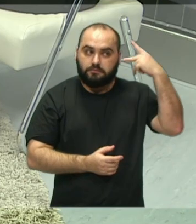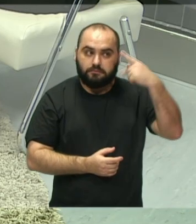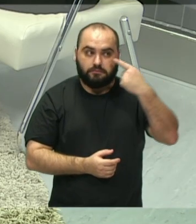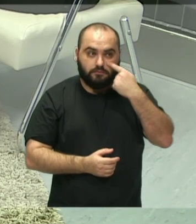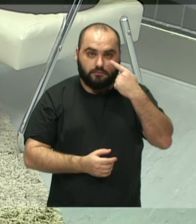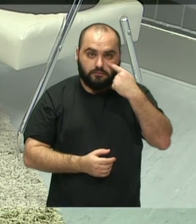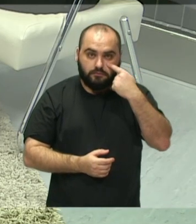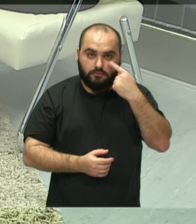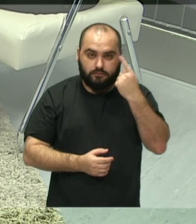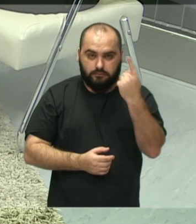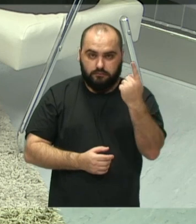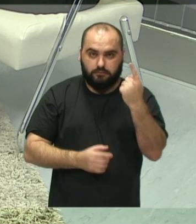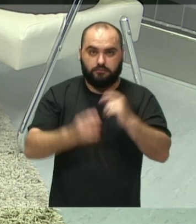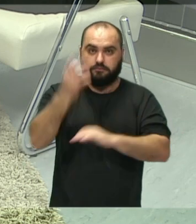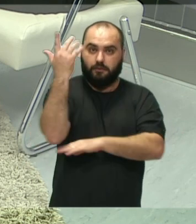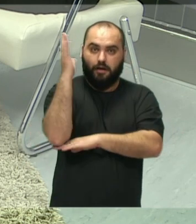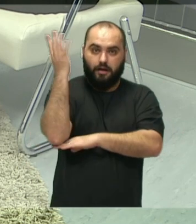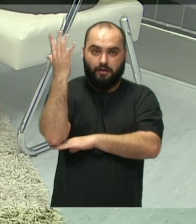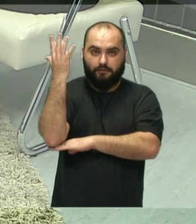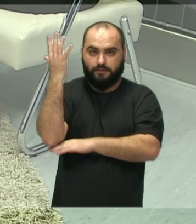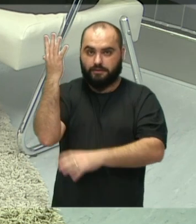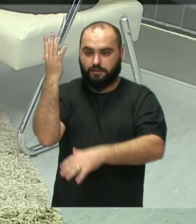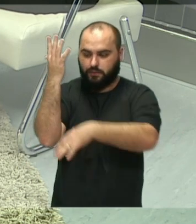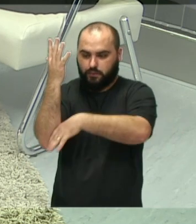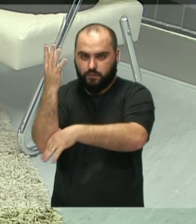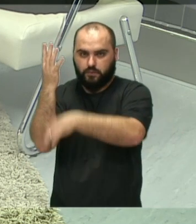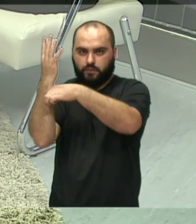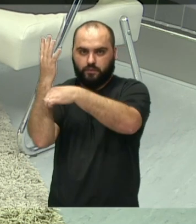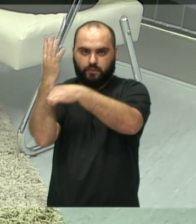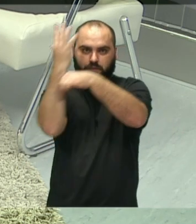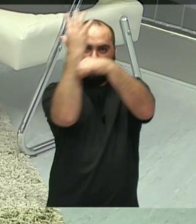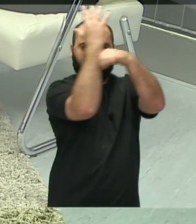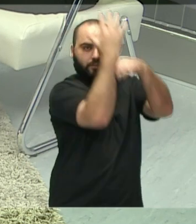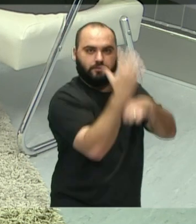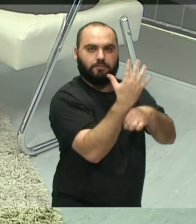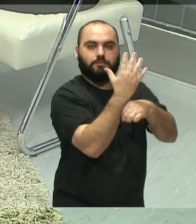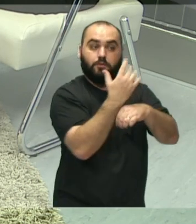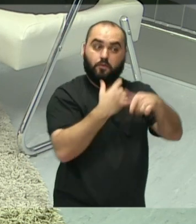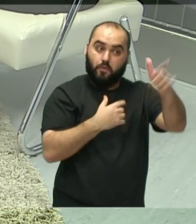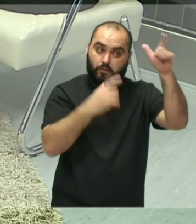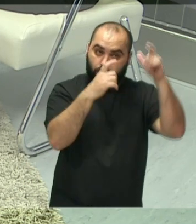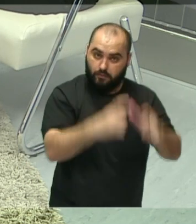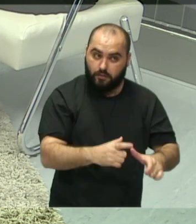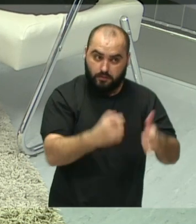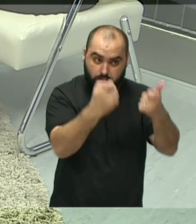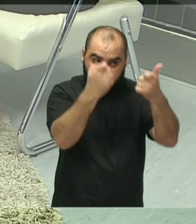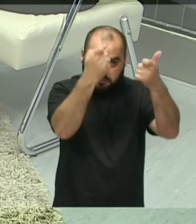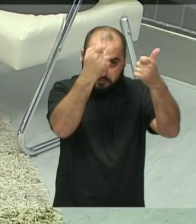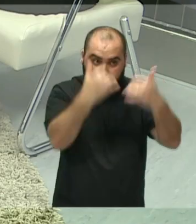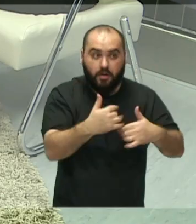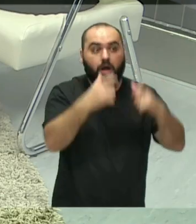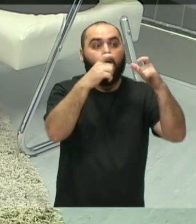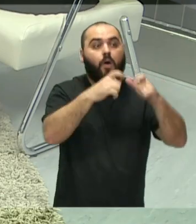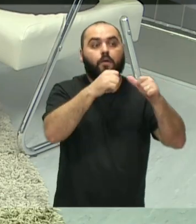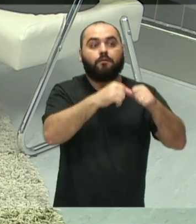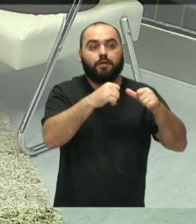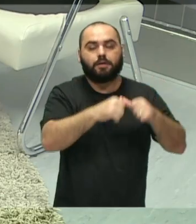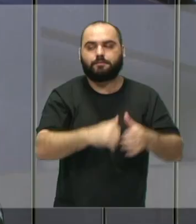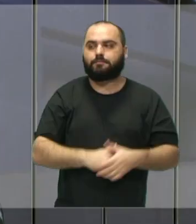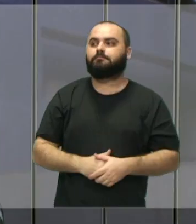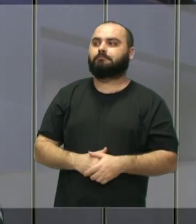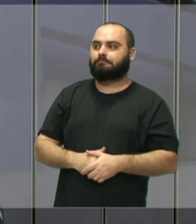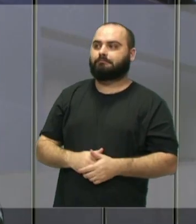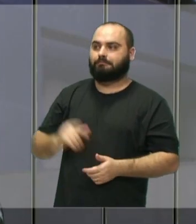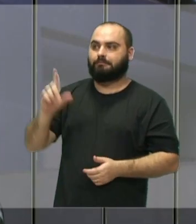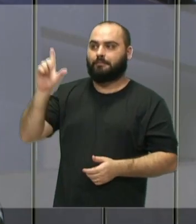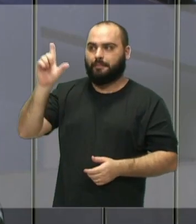de uma grande árvore aqui no município de Itajaí. Eu queria que a senhora contasse um pouco dessa história e aonde que ela vai ficar. É uma